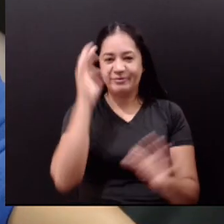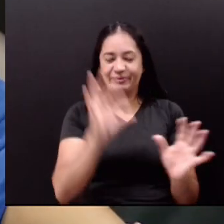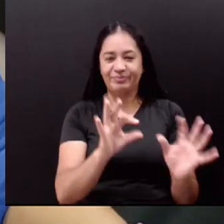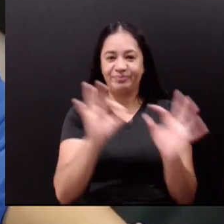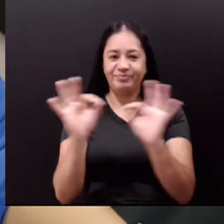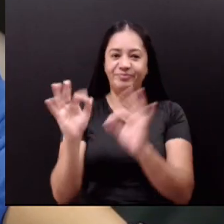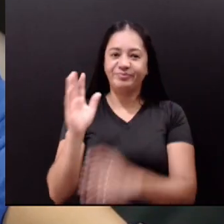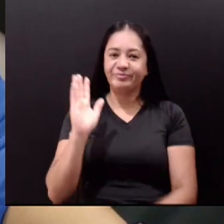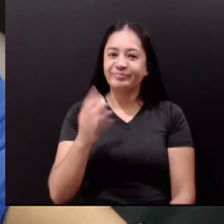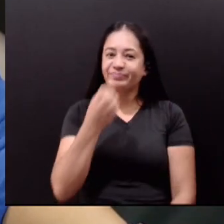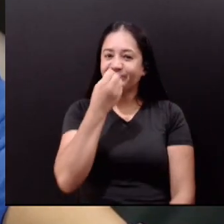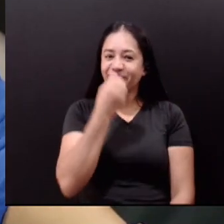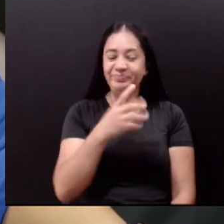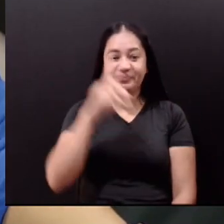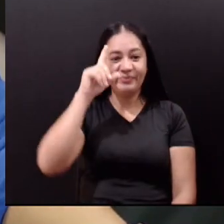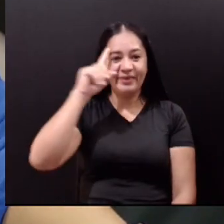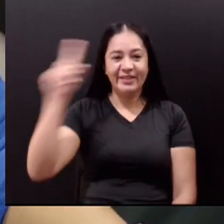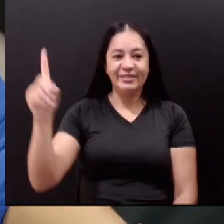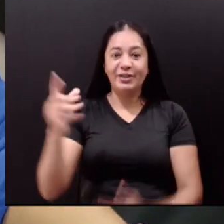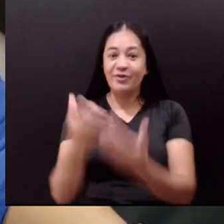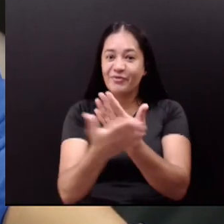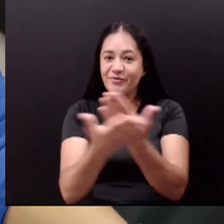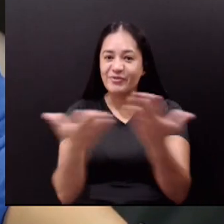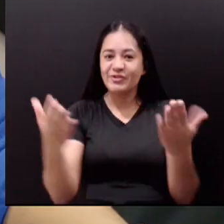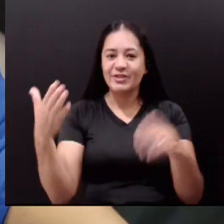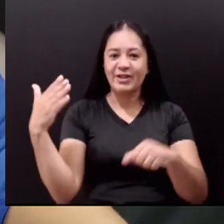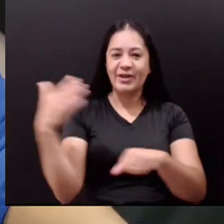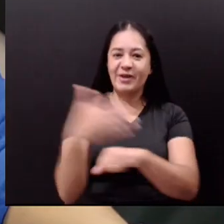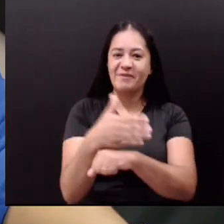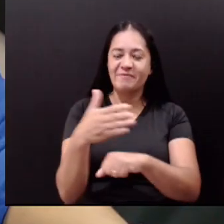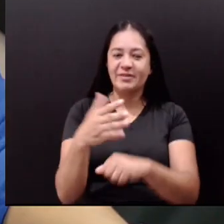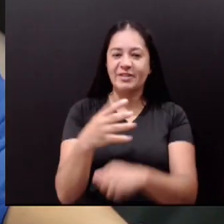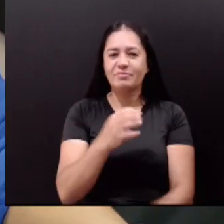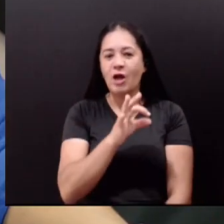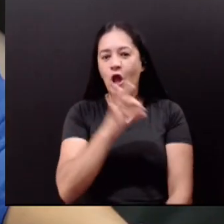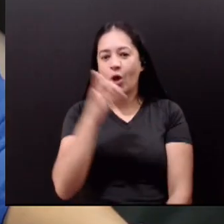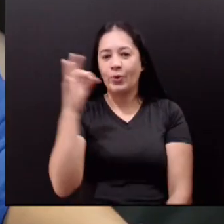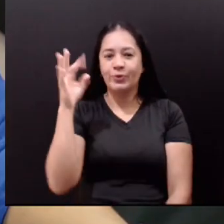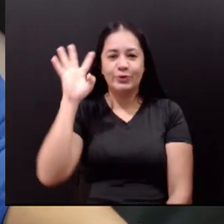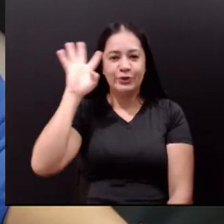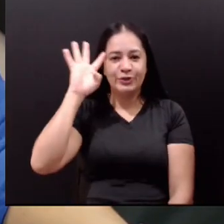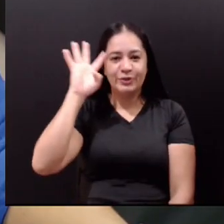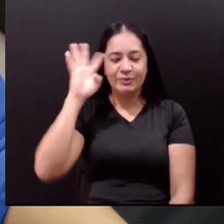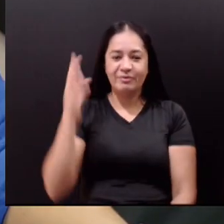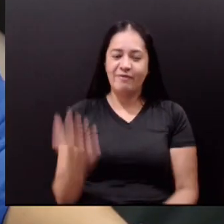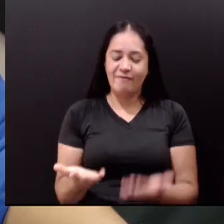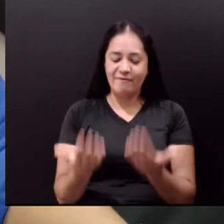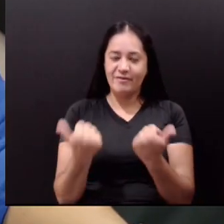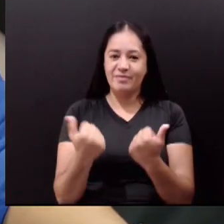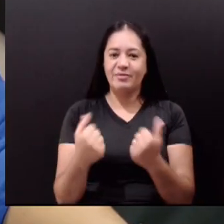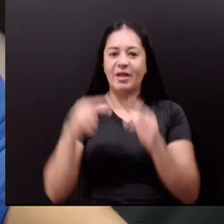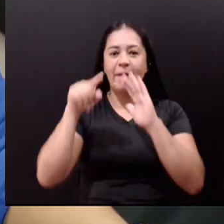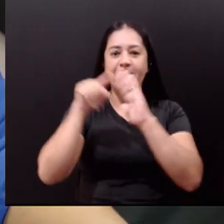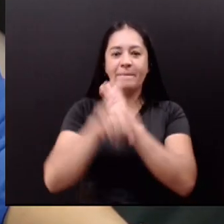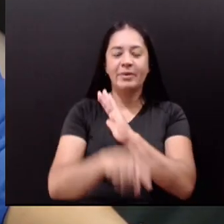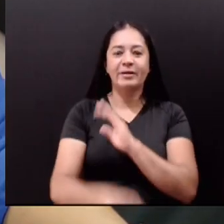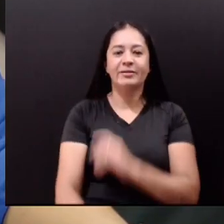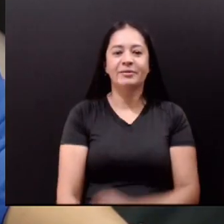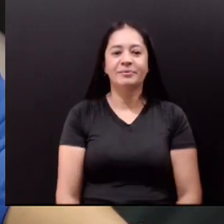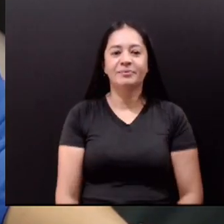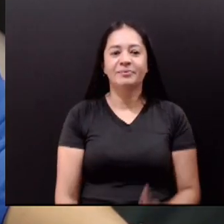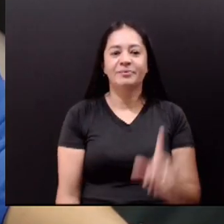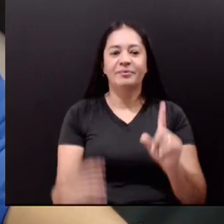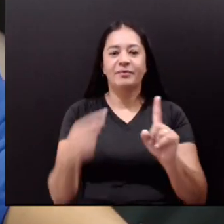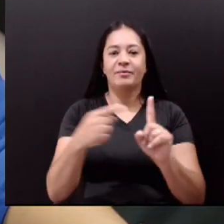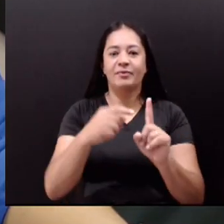muito especial para você que está participando com a gente, uma ótima quarta-feira. E vamos lá com a nossa primeira participação, é a Érica do Jardim Aurélia. Ela